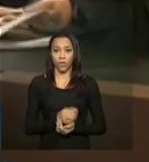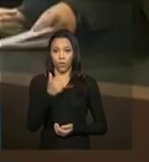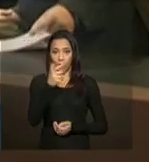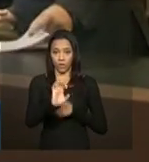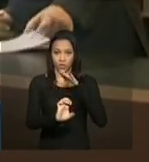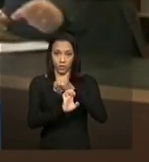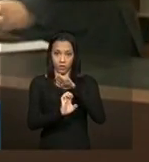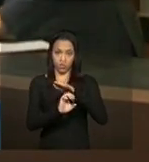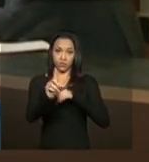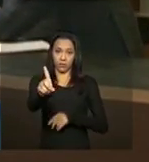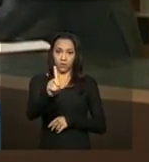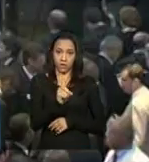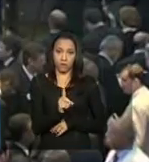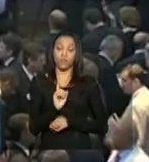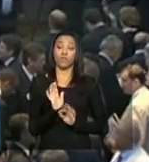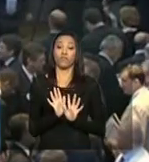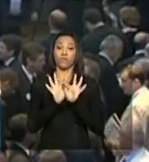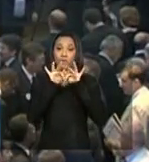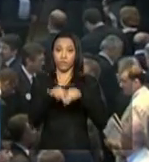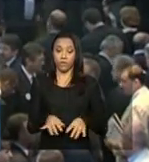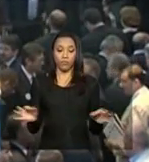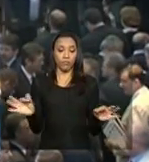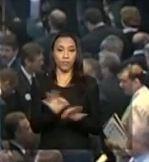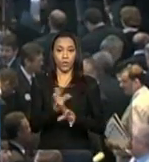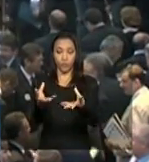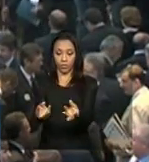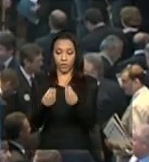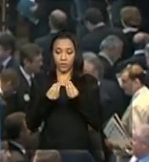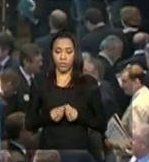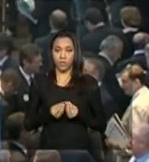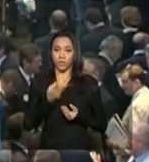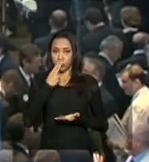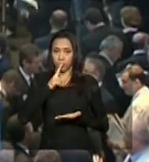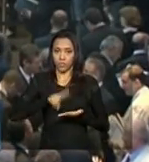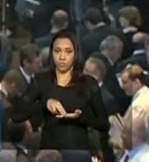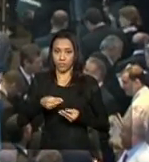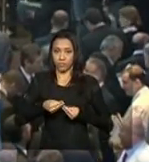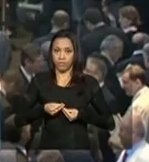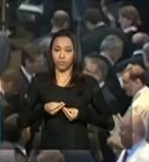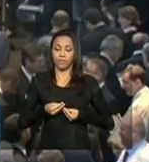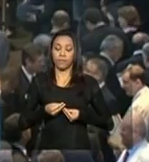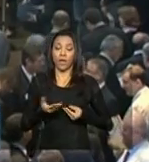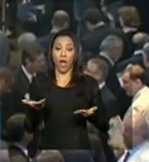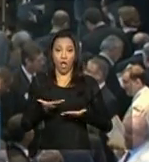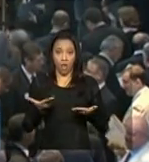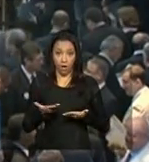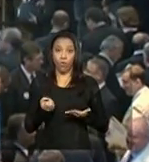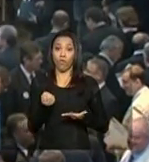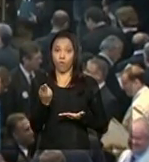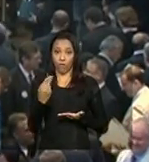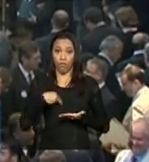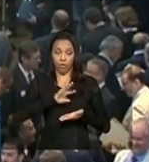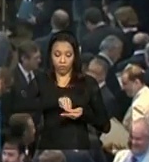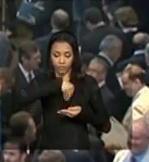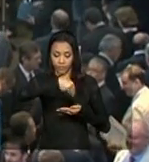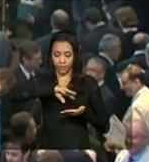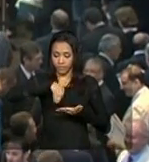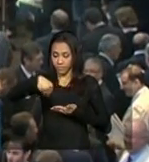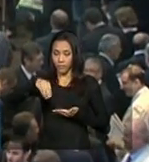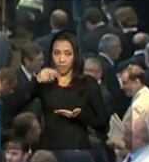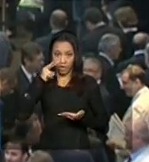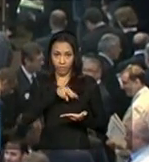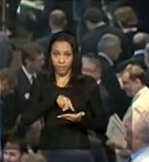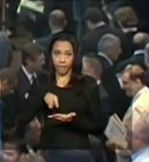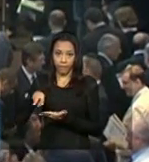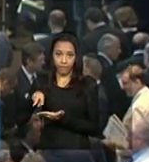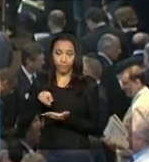Corretora Brasil Plural. Está encerrada a fase de recebimento dos envelopes. Passarei a abrir os envelopes na sequência de entrega dos mesmos.